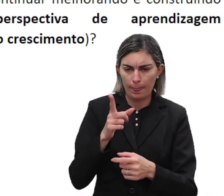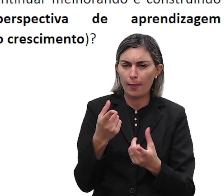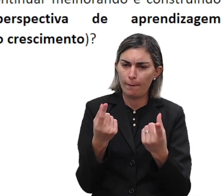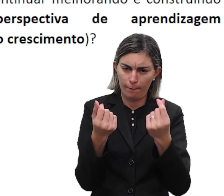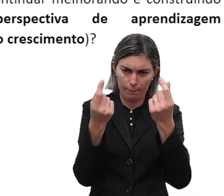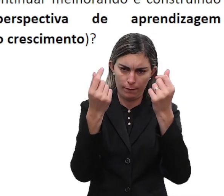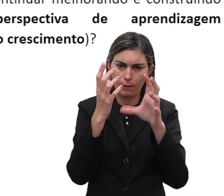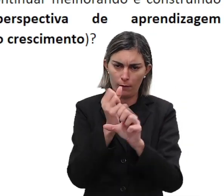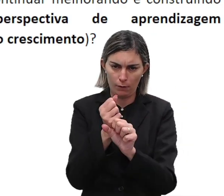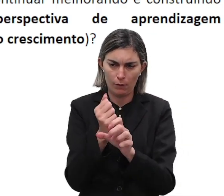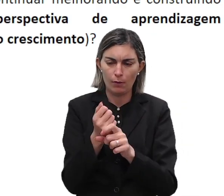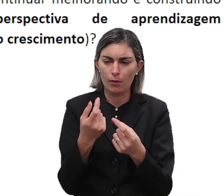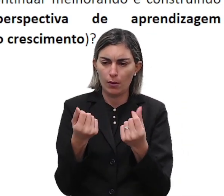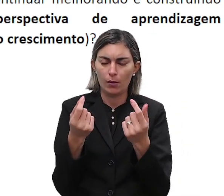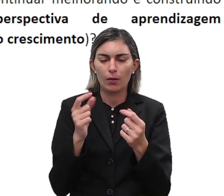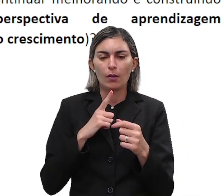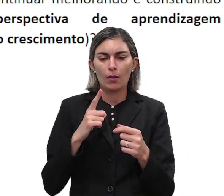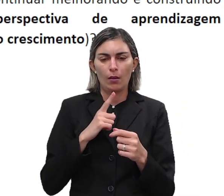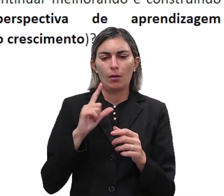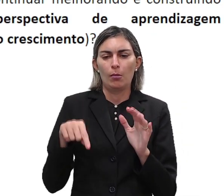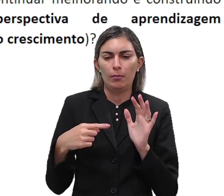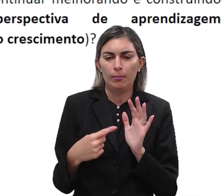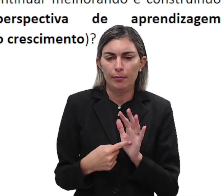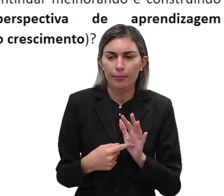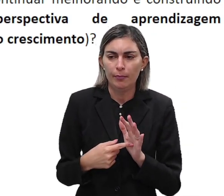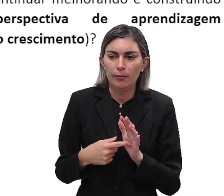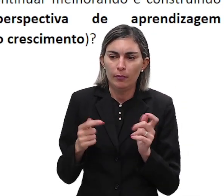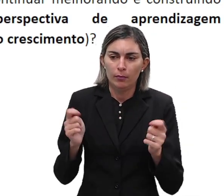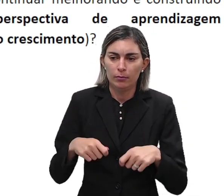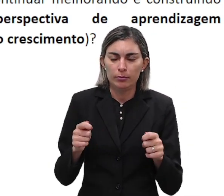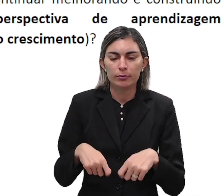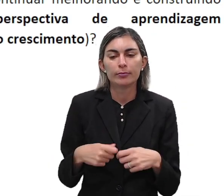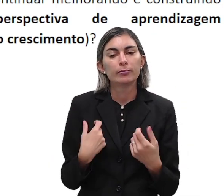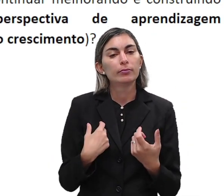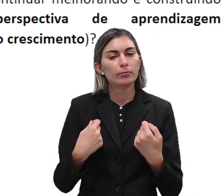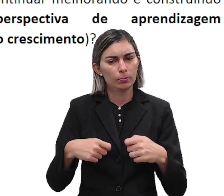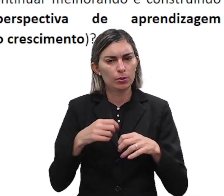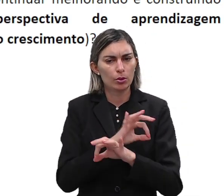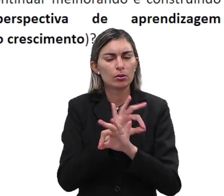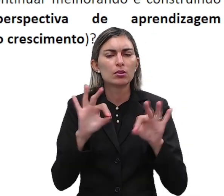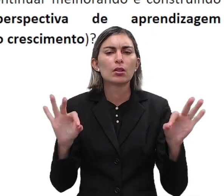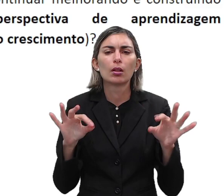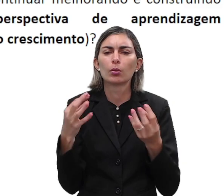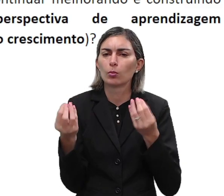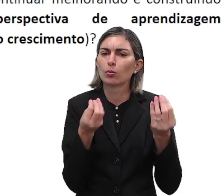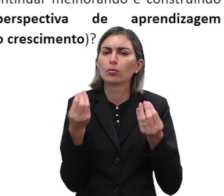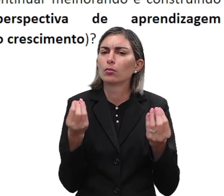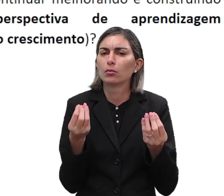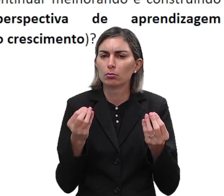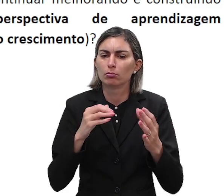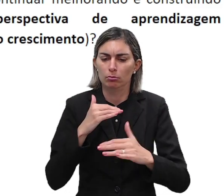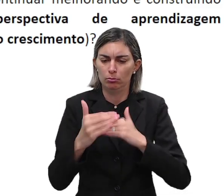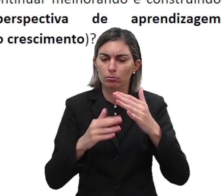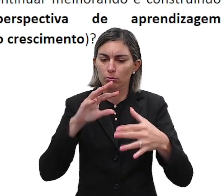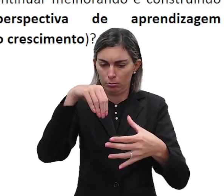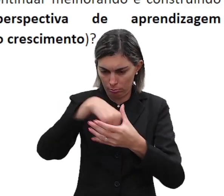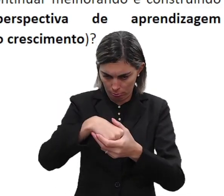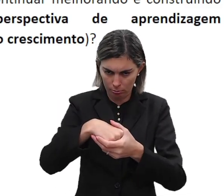financeira, estabelece esses objetivos de desempenho em que devemos ser excelentes, que é da perspectiva do processo